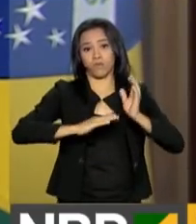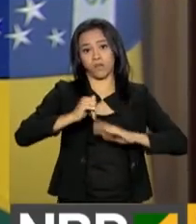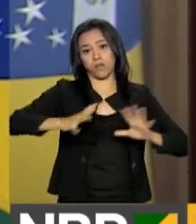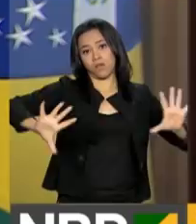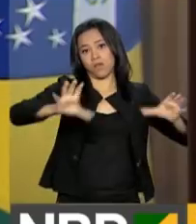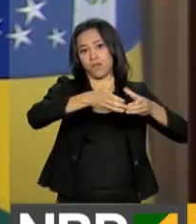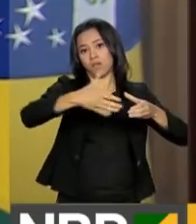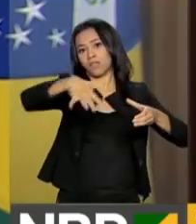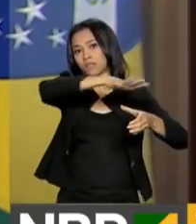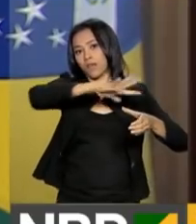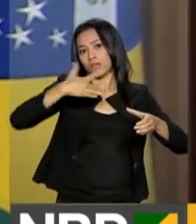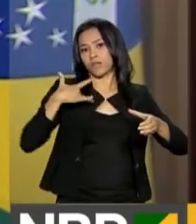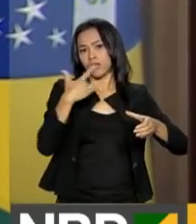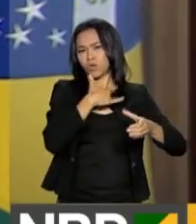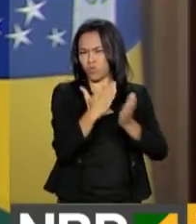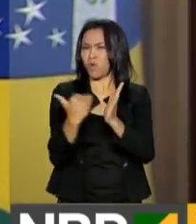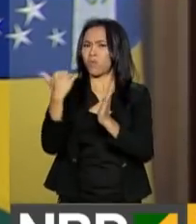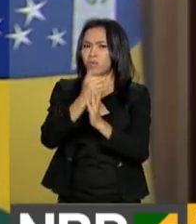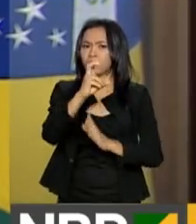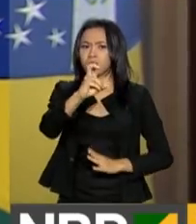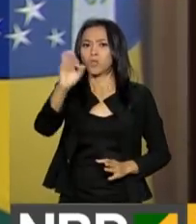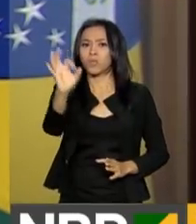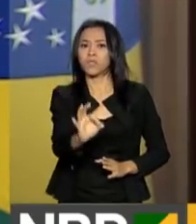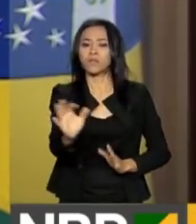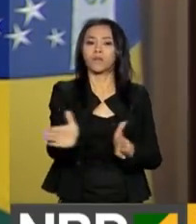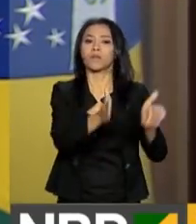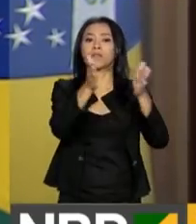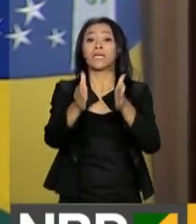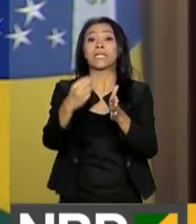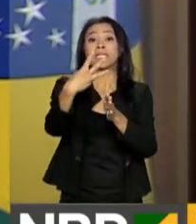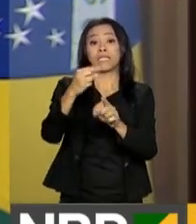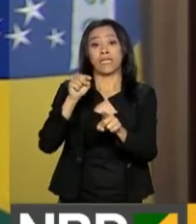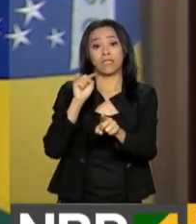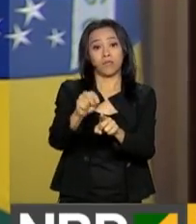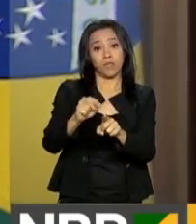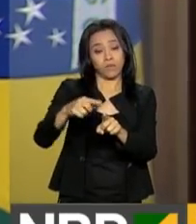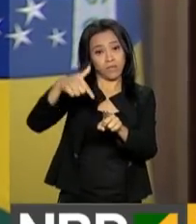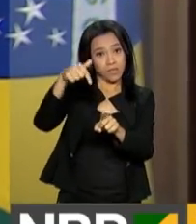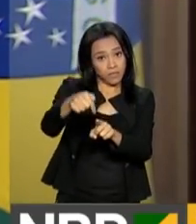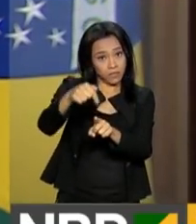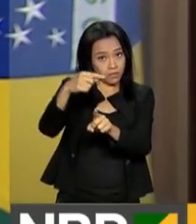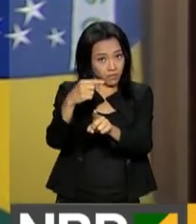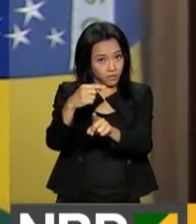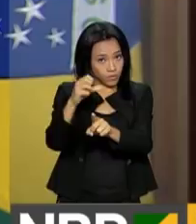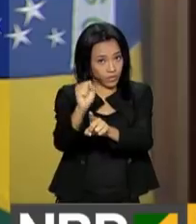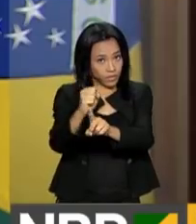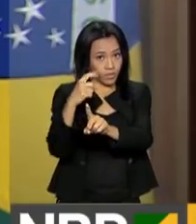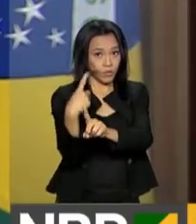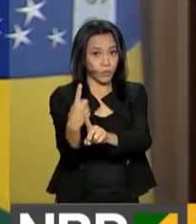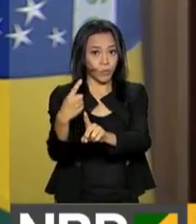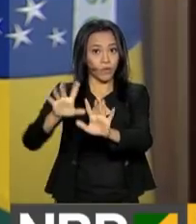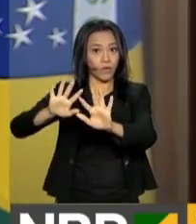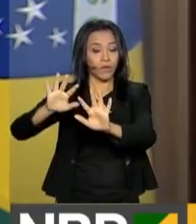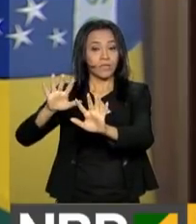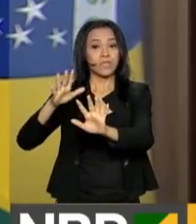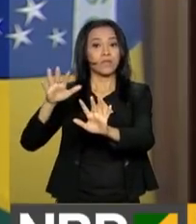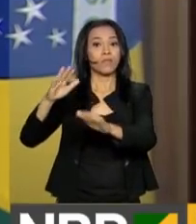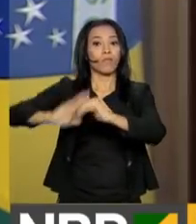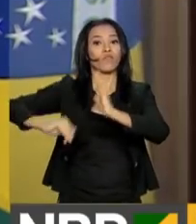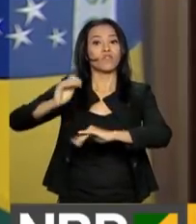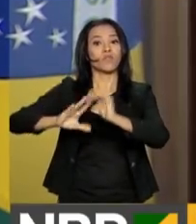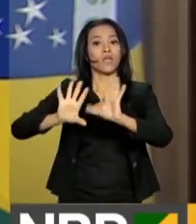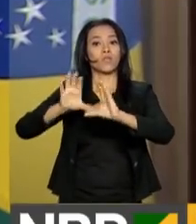aumento de mais de 5% e três mil setecentos e oitenta e uma equipe de saúde da família portanto um aumento de mais